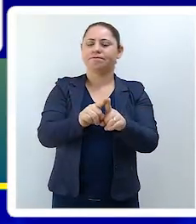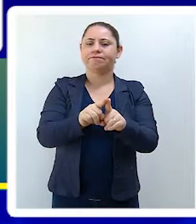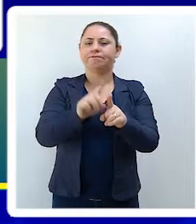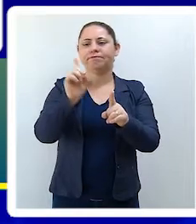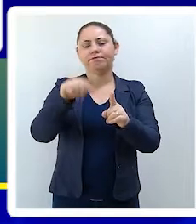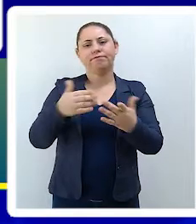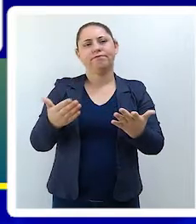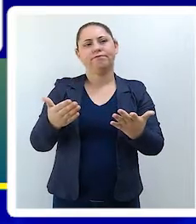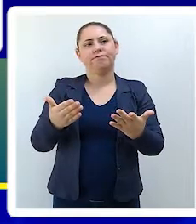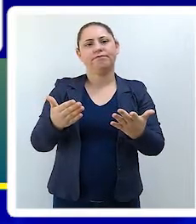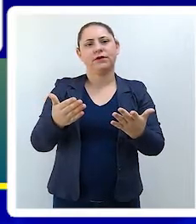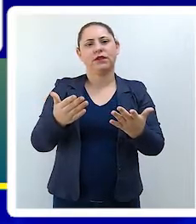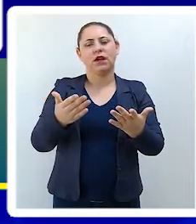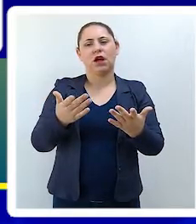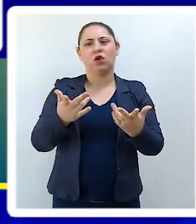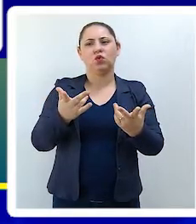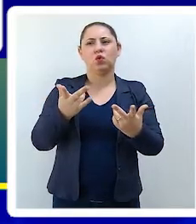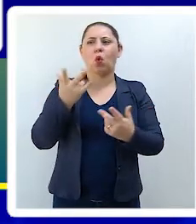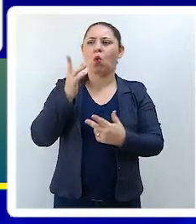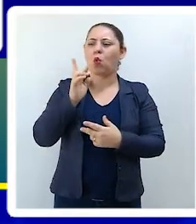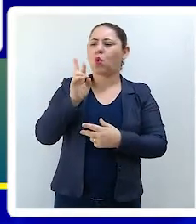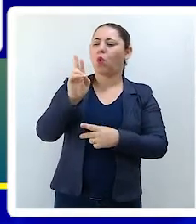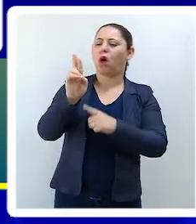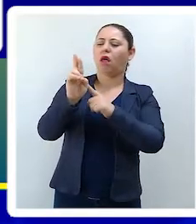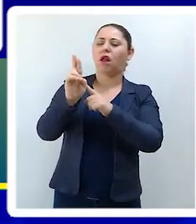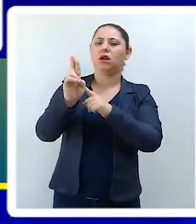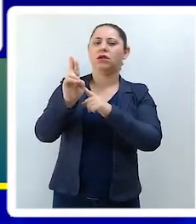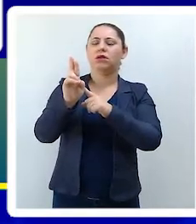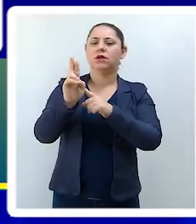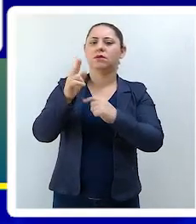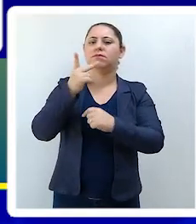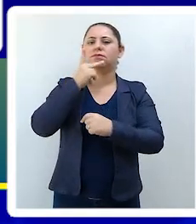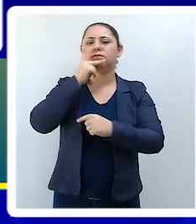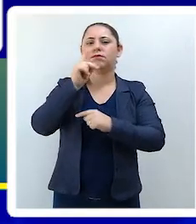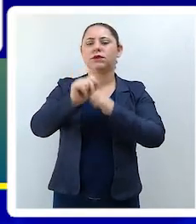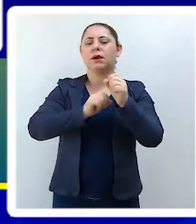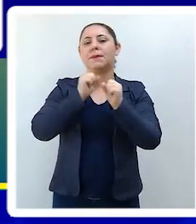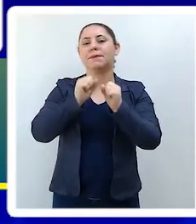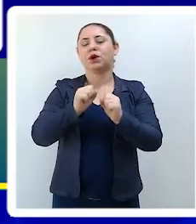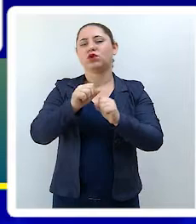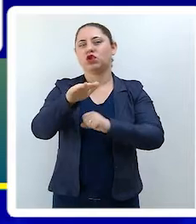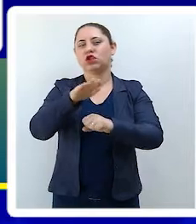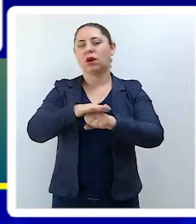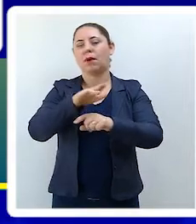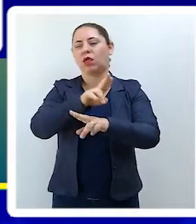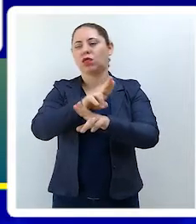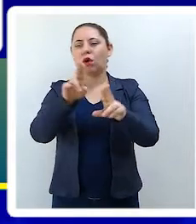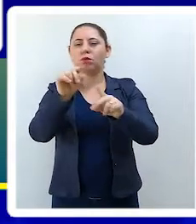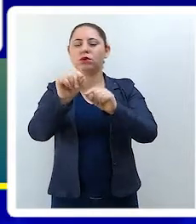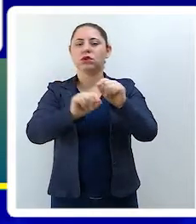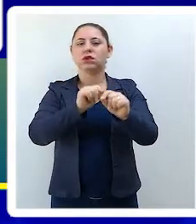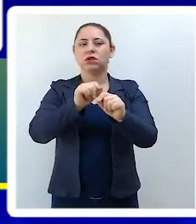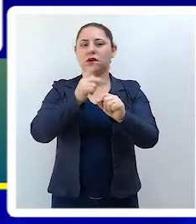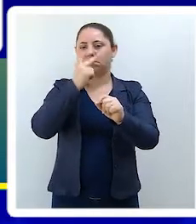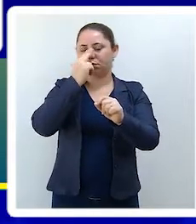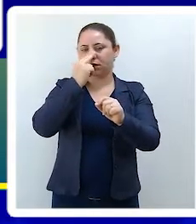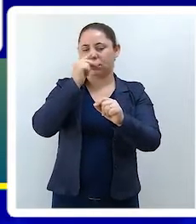por parte das lideranças partidárias o que a gente poderia chamar, né, de uma espécie